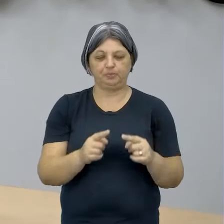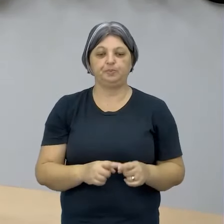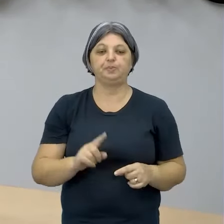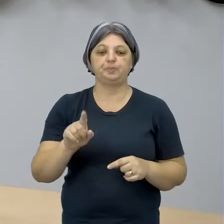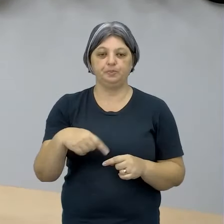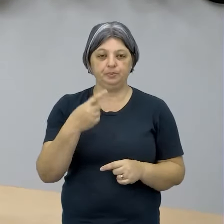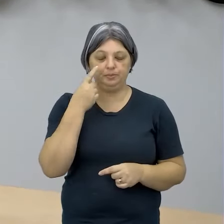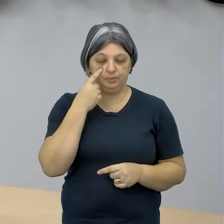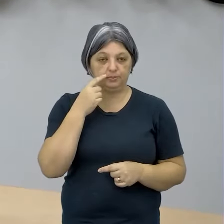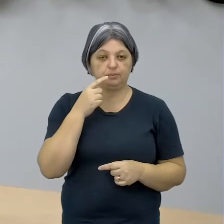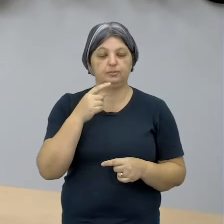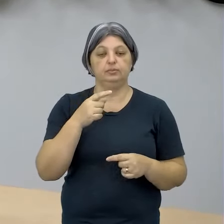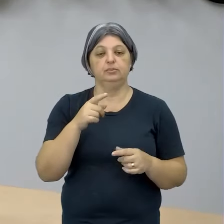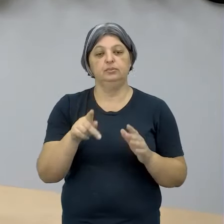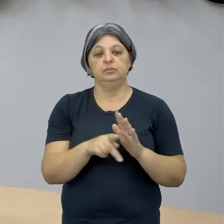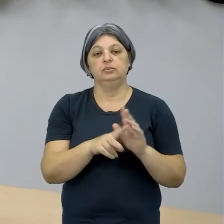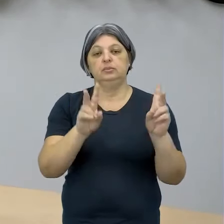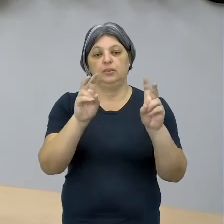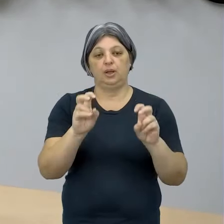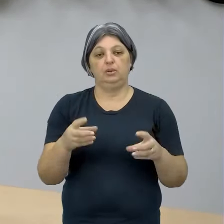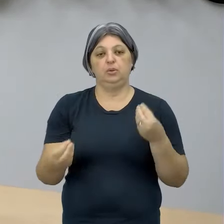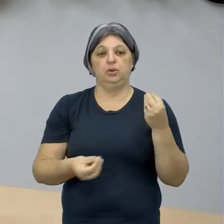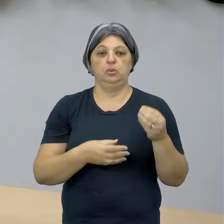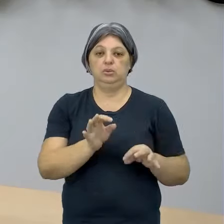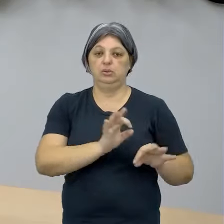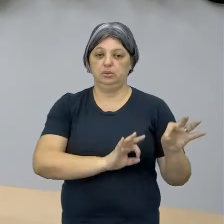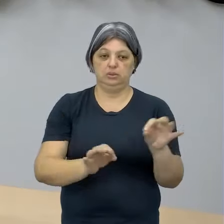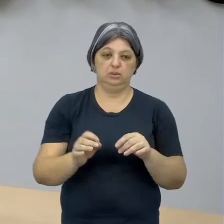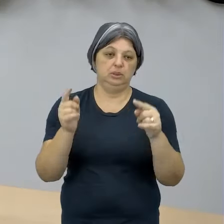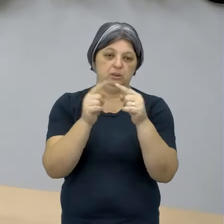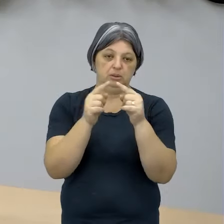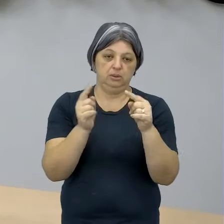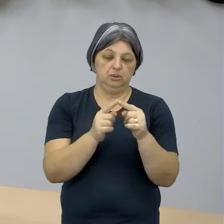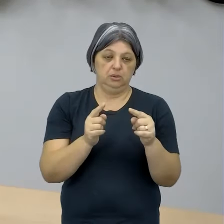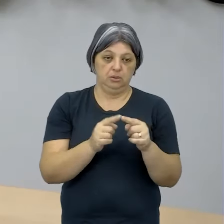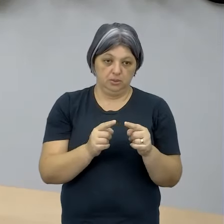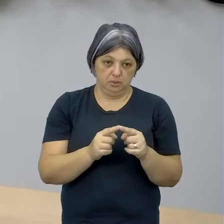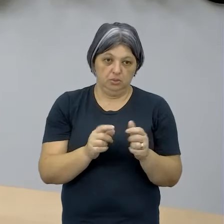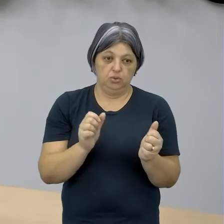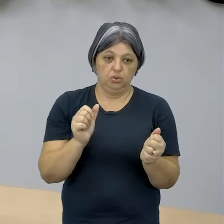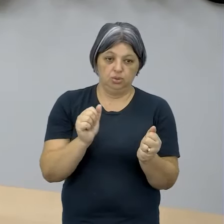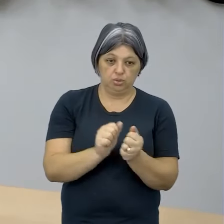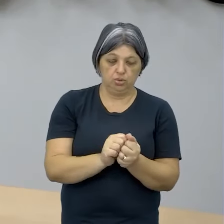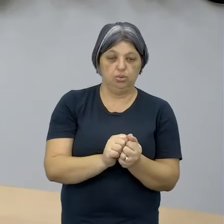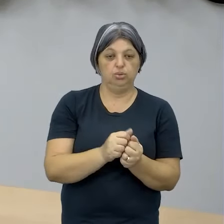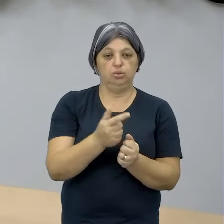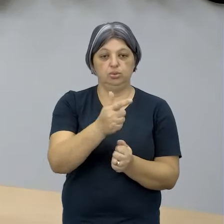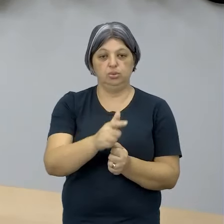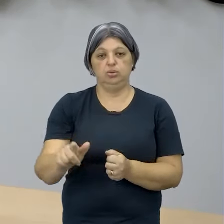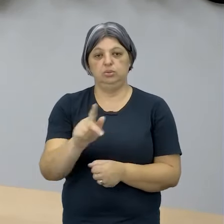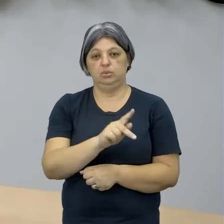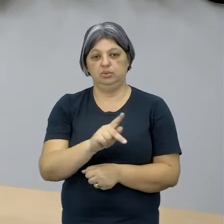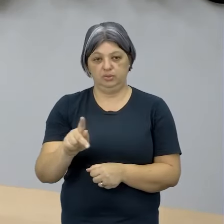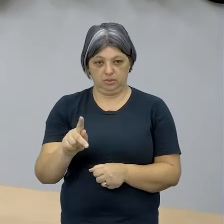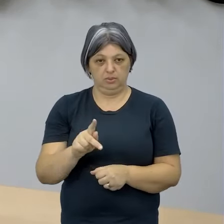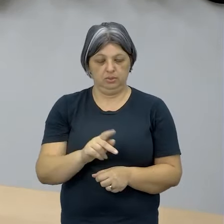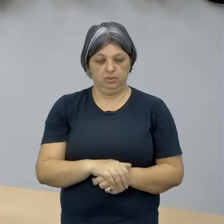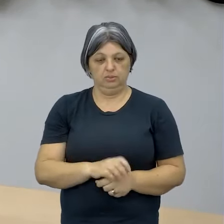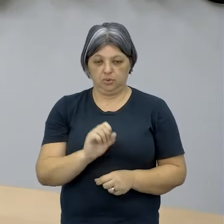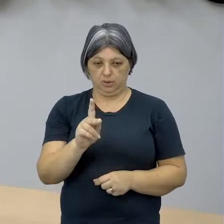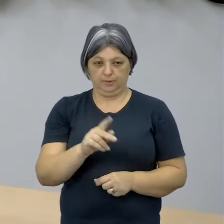que vocês pegaram e como que vocês conseguem aí fazer essa conexão com os outros professores que pegaram os outros componentes,